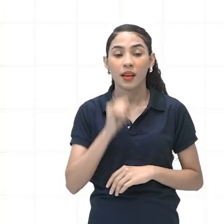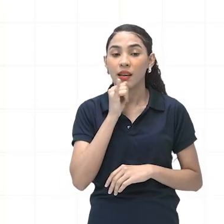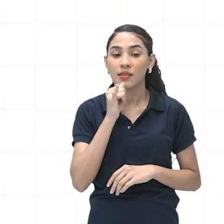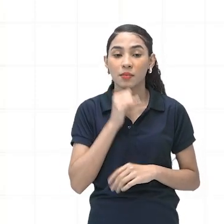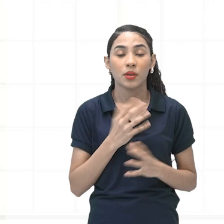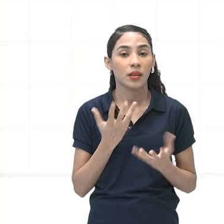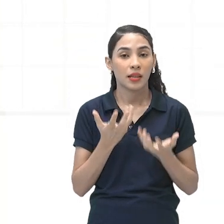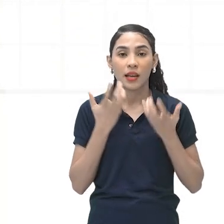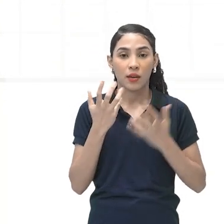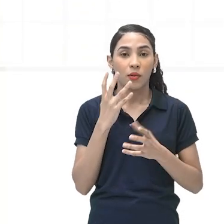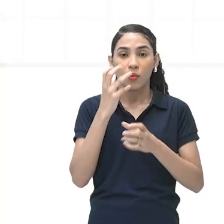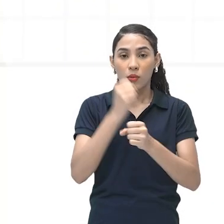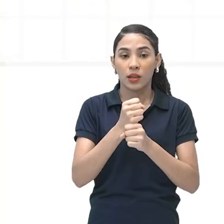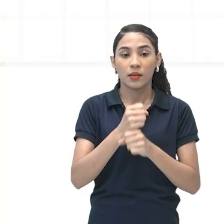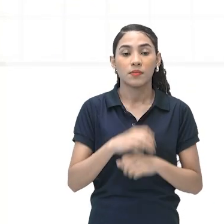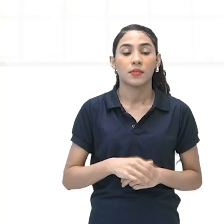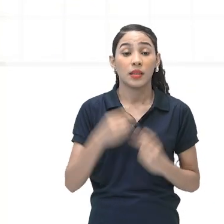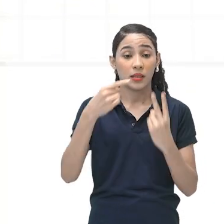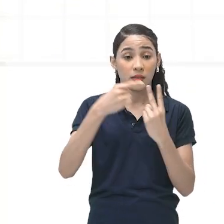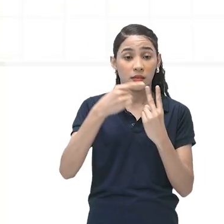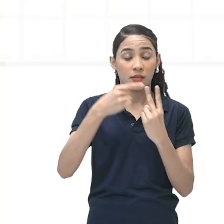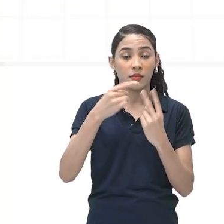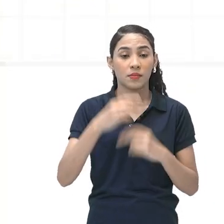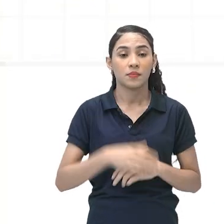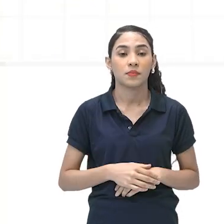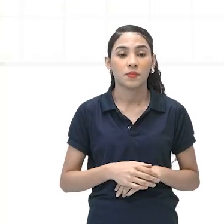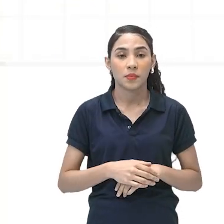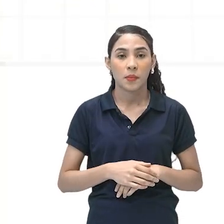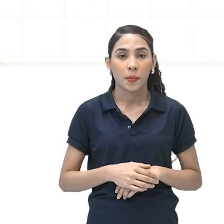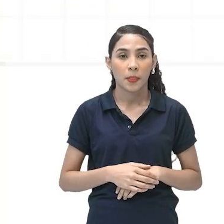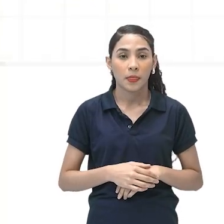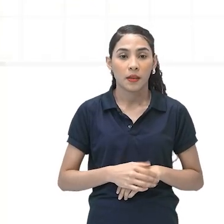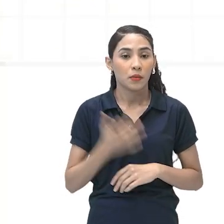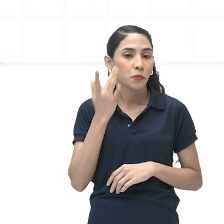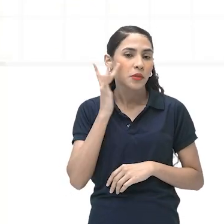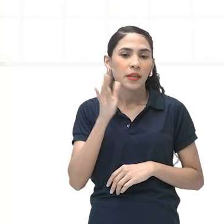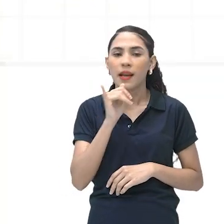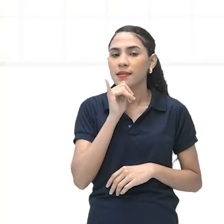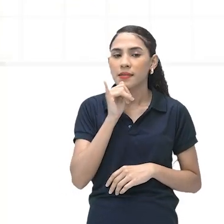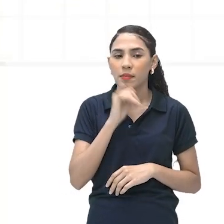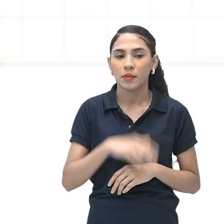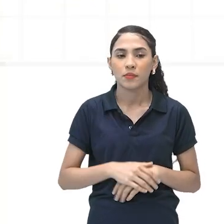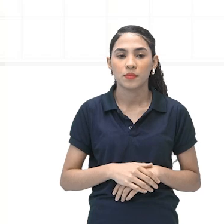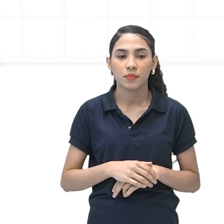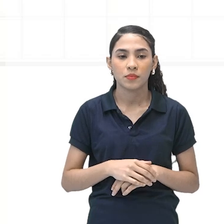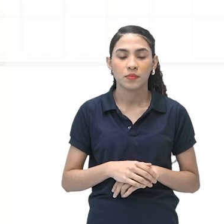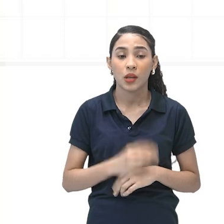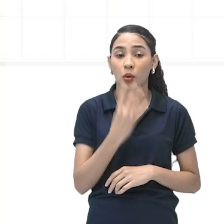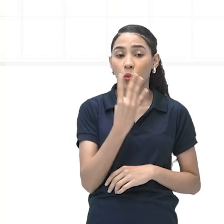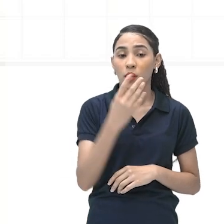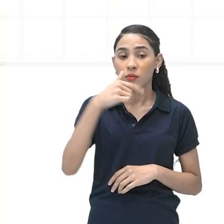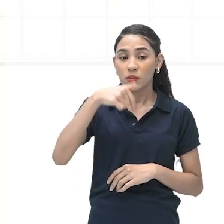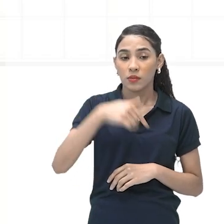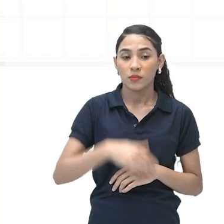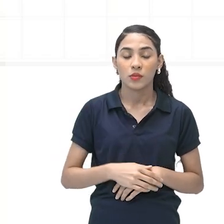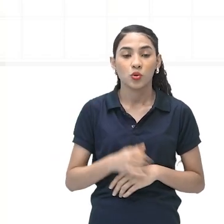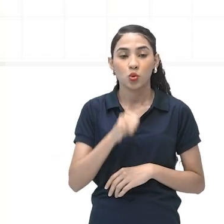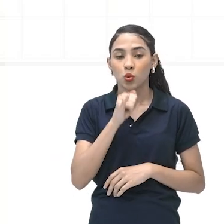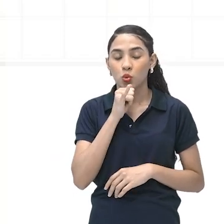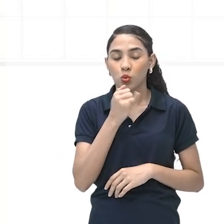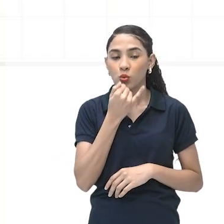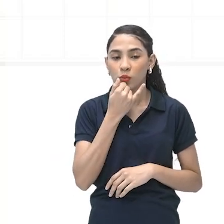exemplo, quero calcular a raiz quadrada de um número que eu não sei, mas vamos supor aqui 47 ou